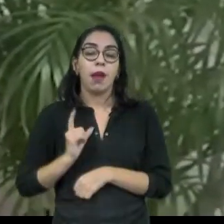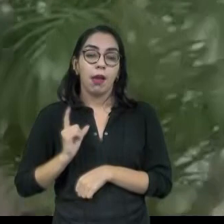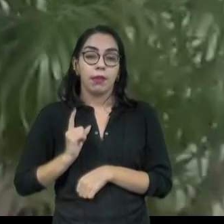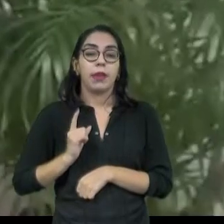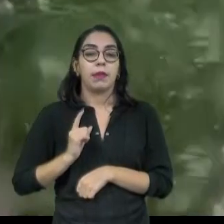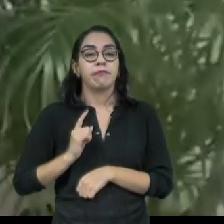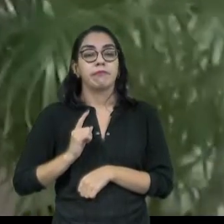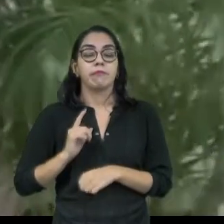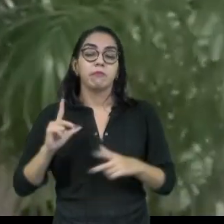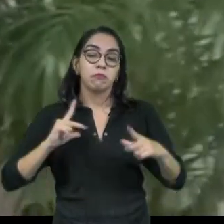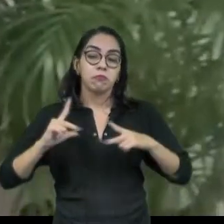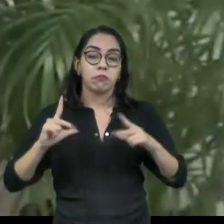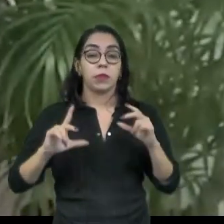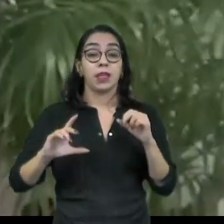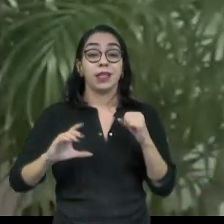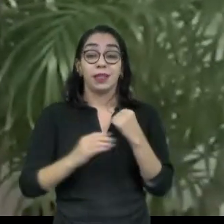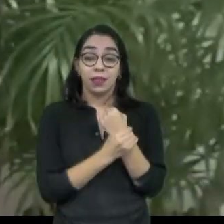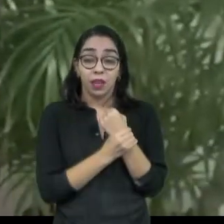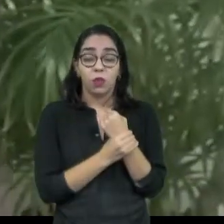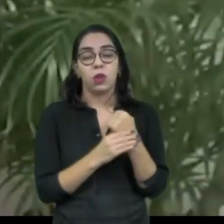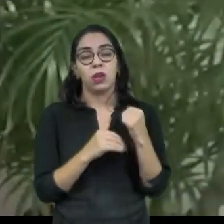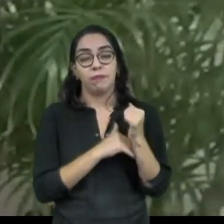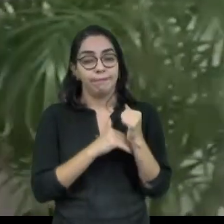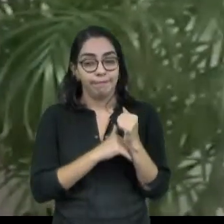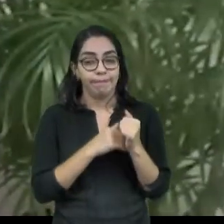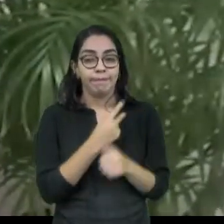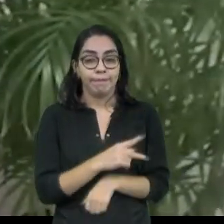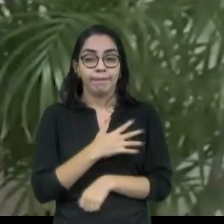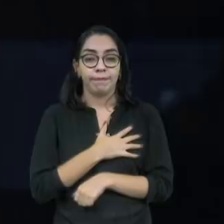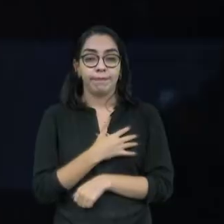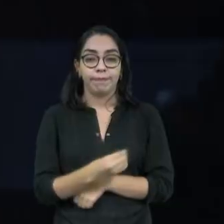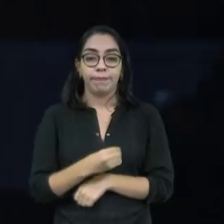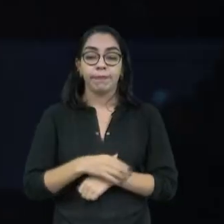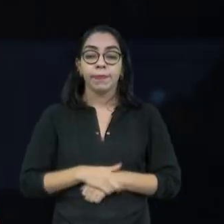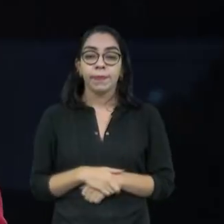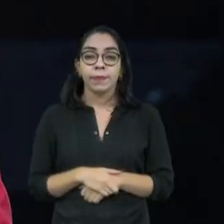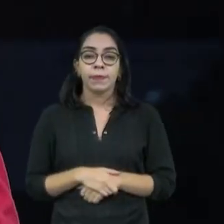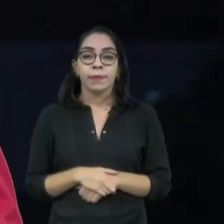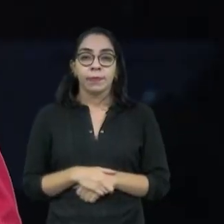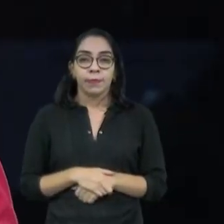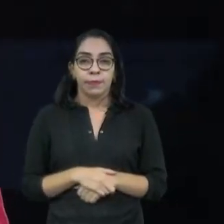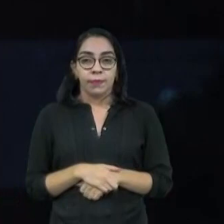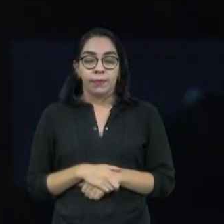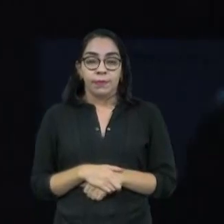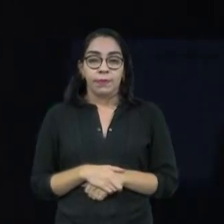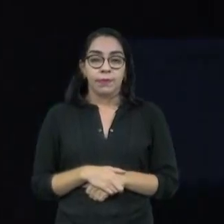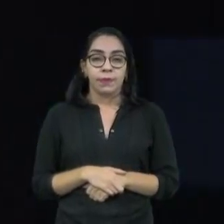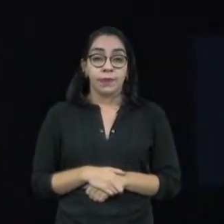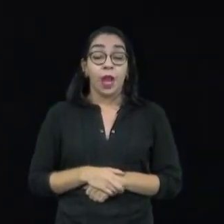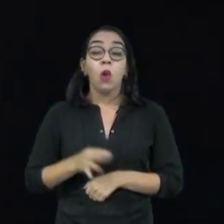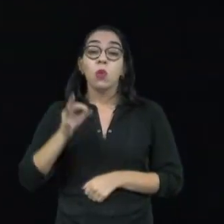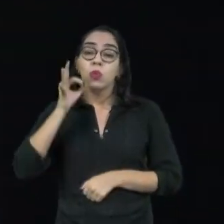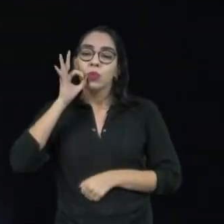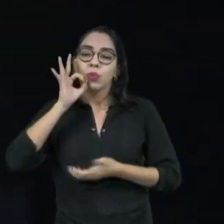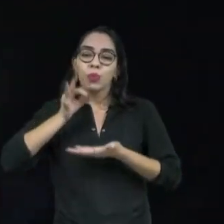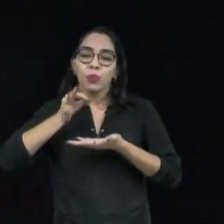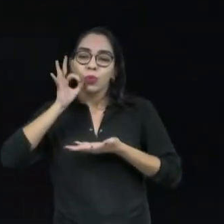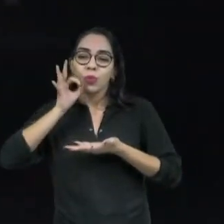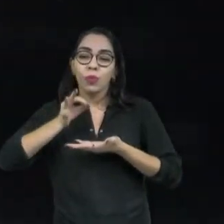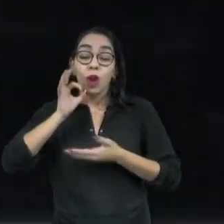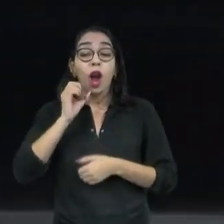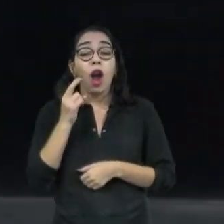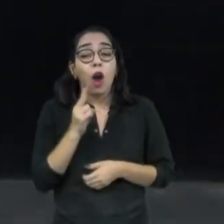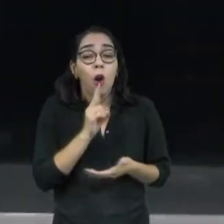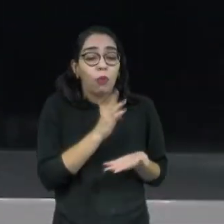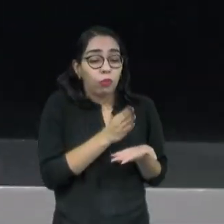de privacidade algum tipo de segurança para esses filhos seja no cafezinho ou na receita do